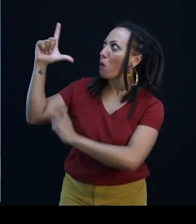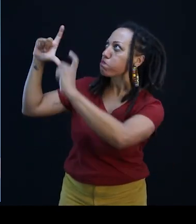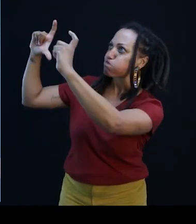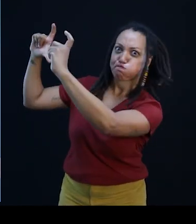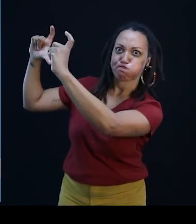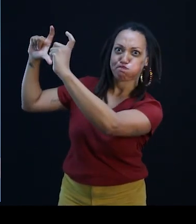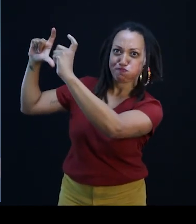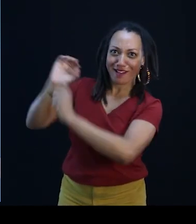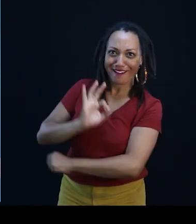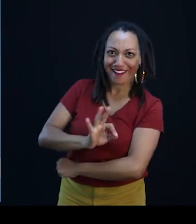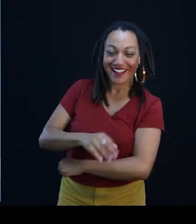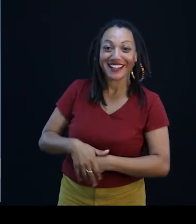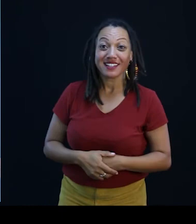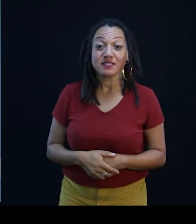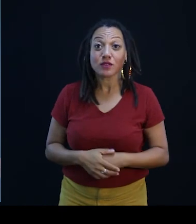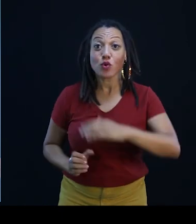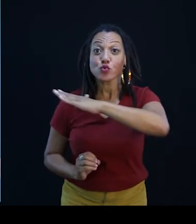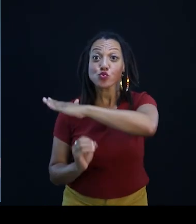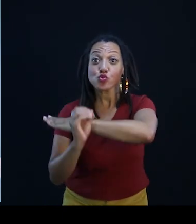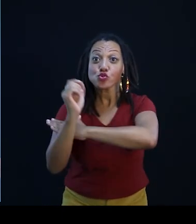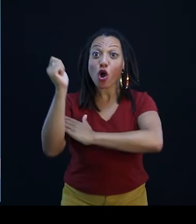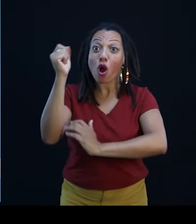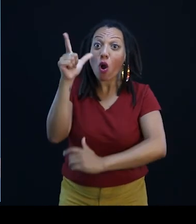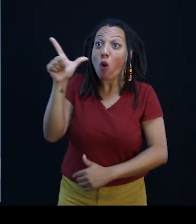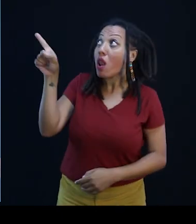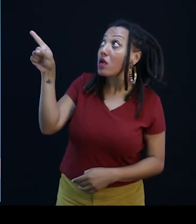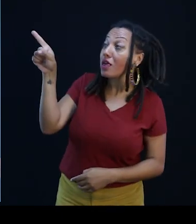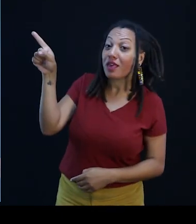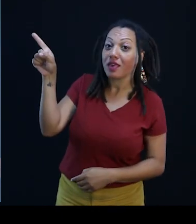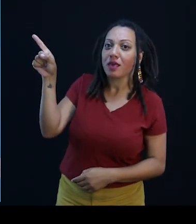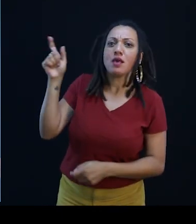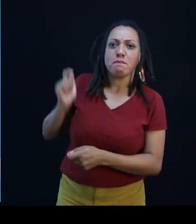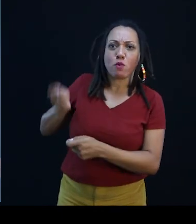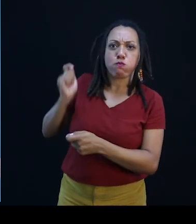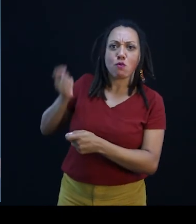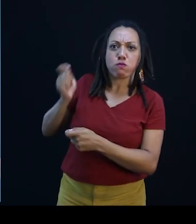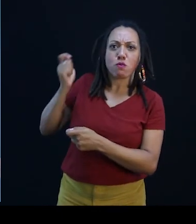sol. Então, quando falar, o sol vem nascendo ali.